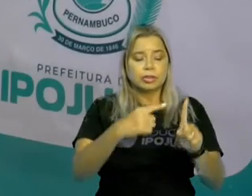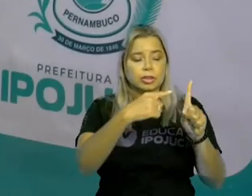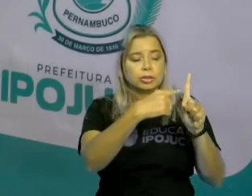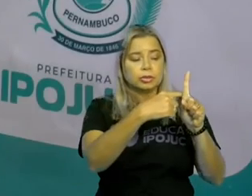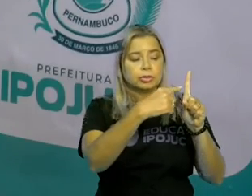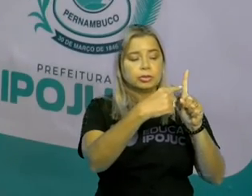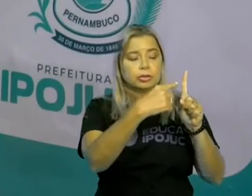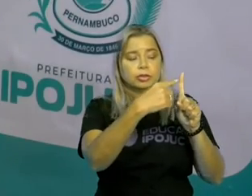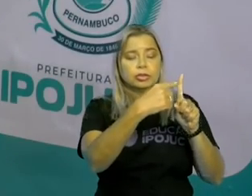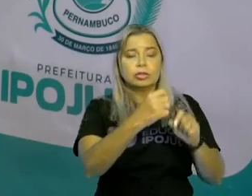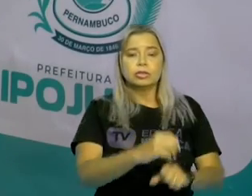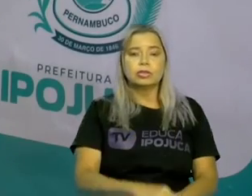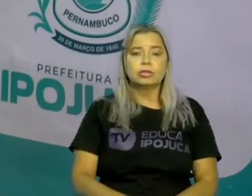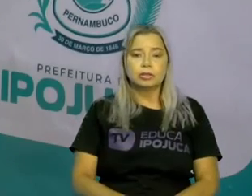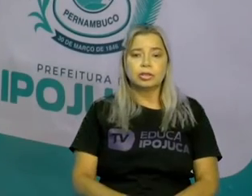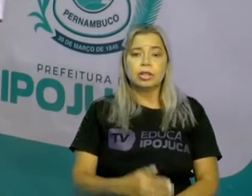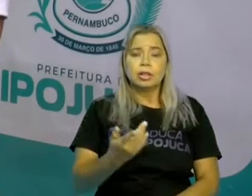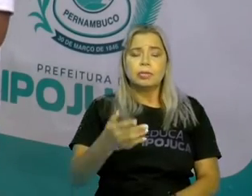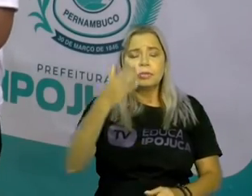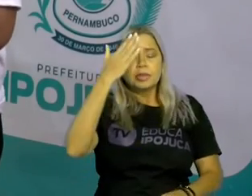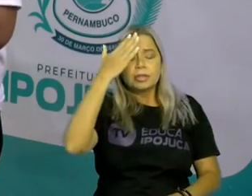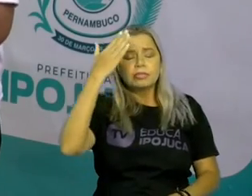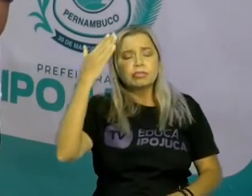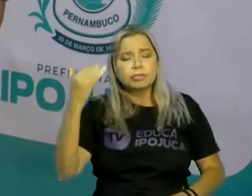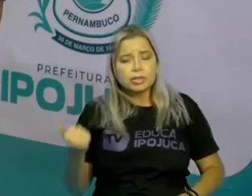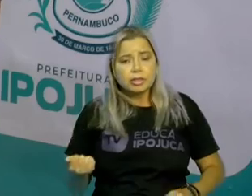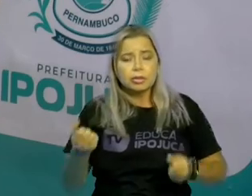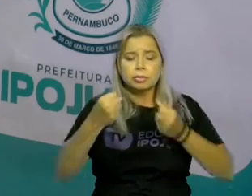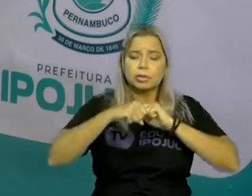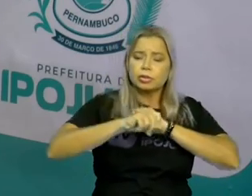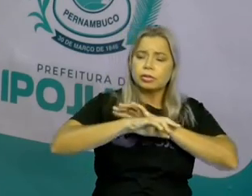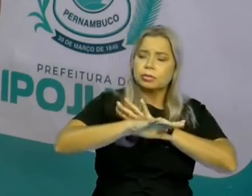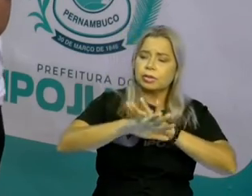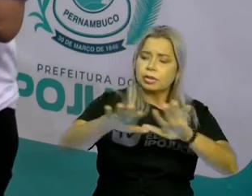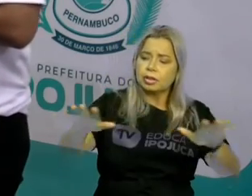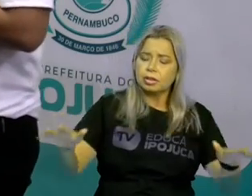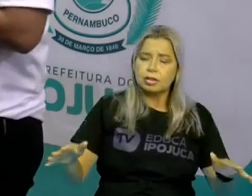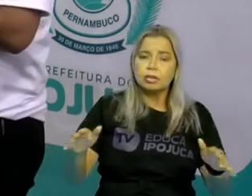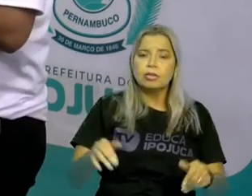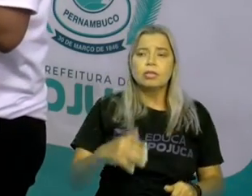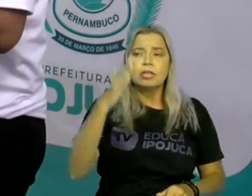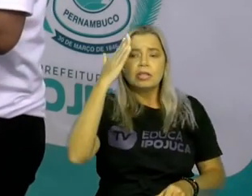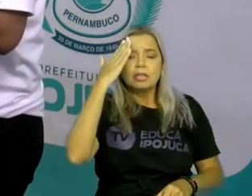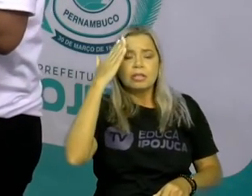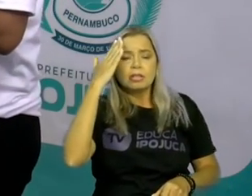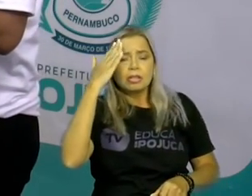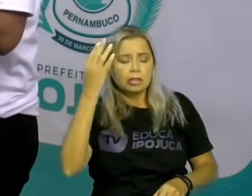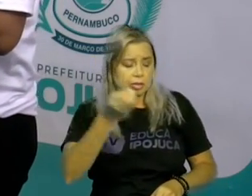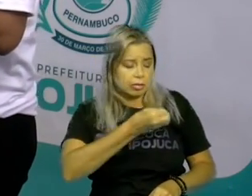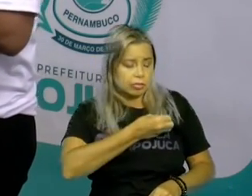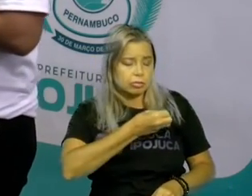Para que vocês tenham a explanação de como equivale cada condição do numeral.